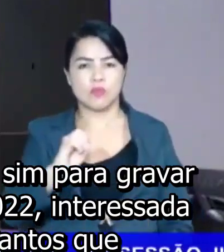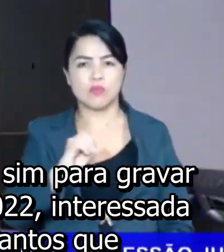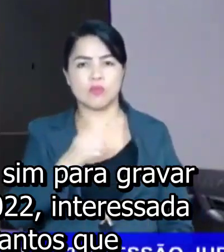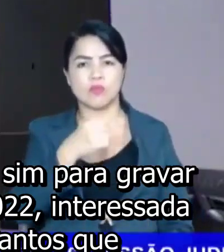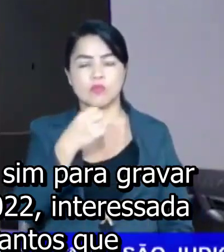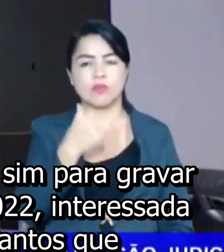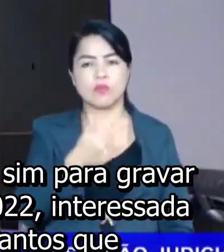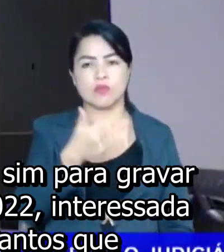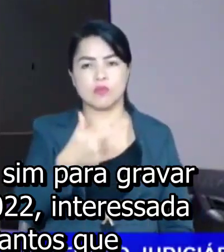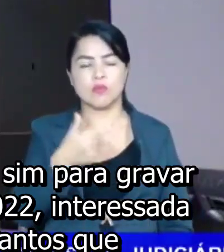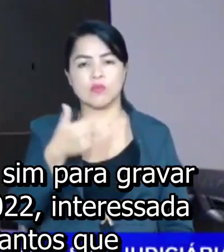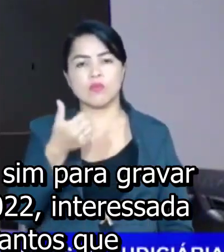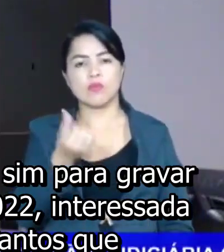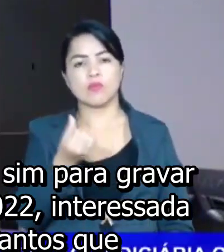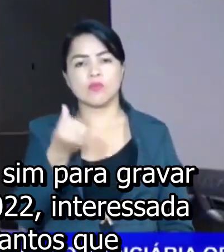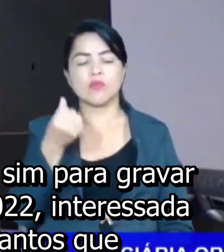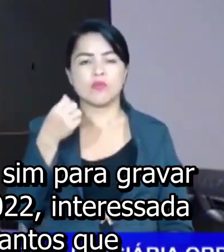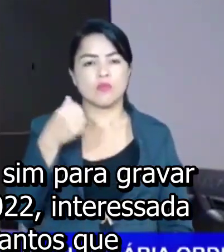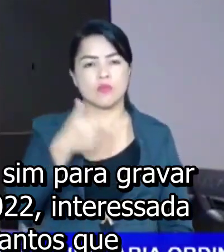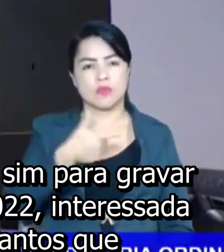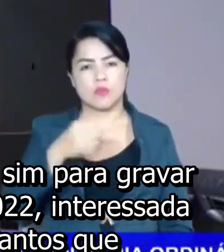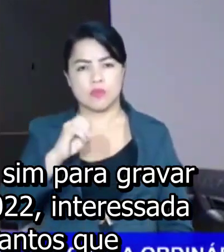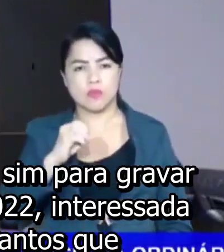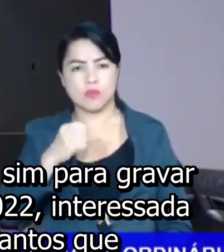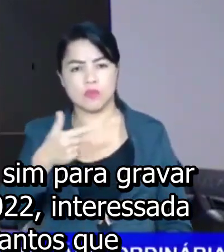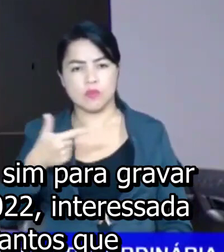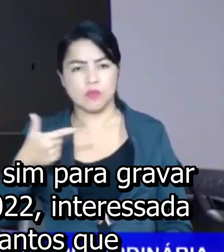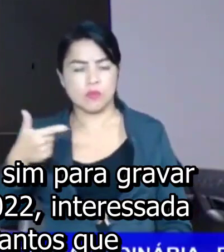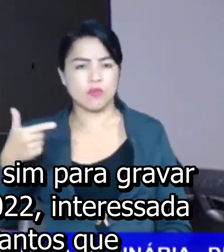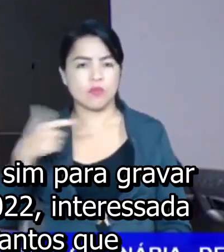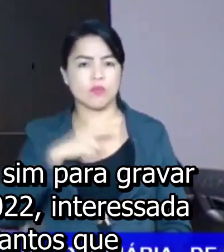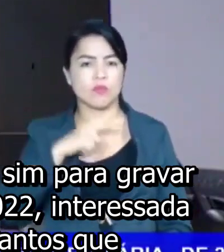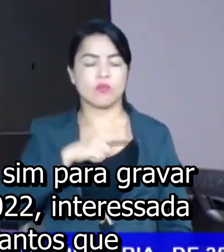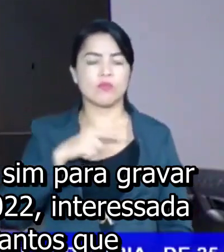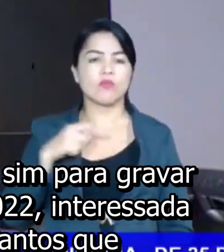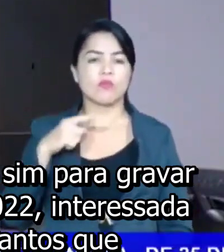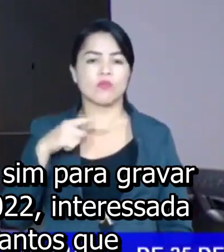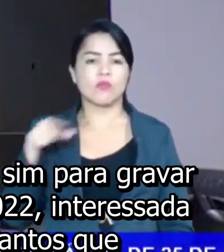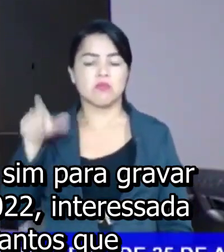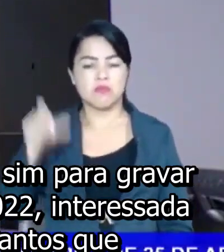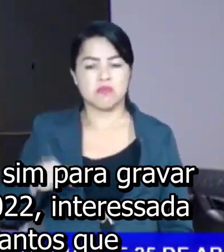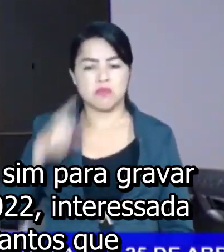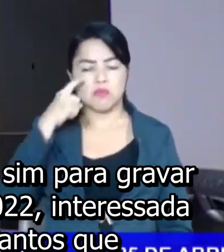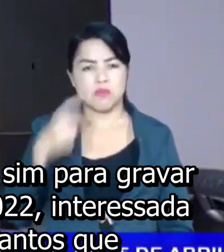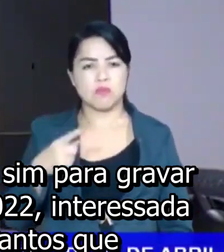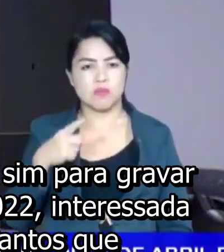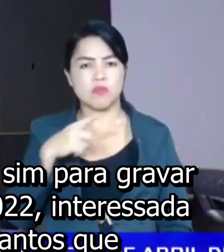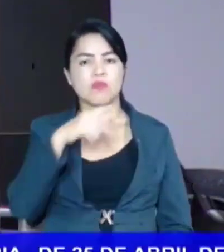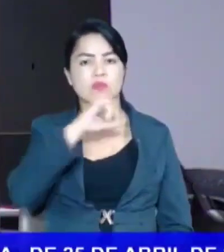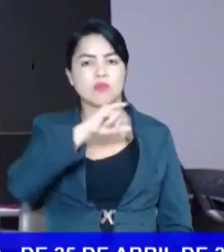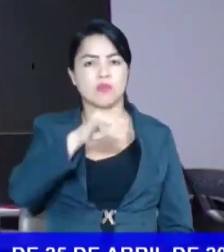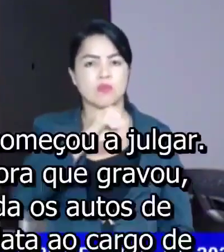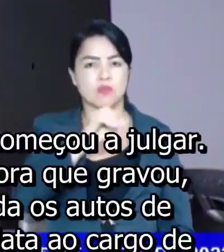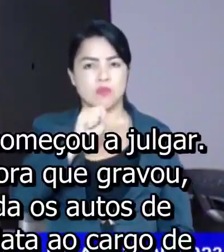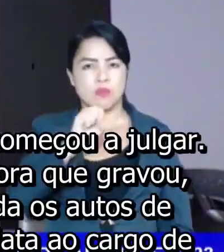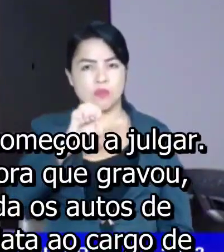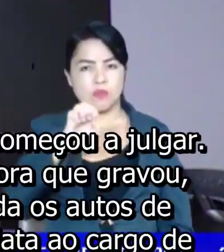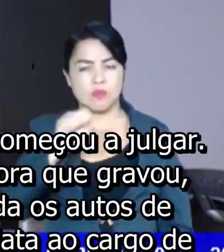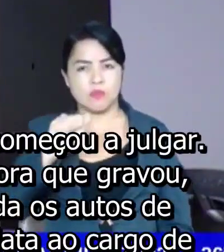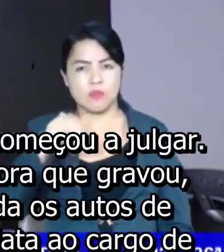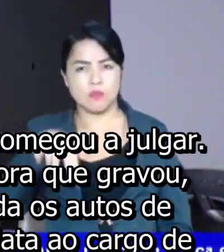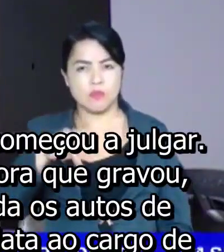de 2022, interessada a Josiane Araújo Nascimento, relatora a juíza Paola Santos, que